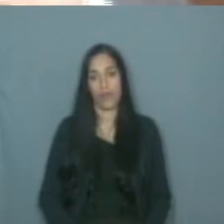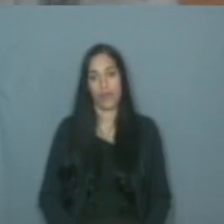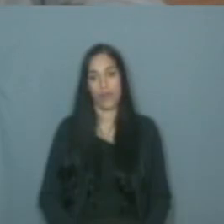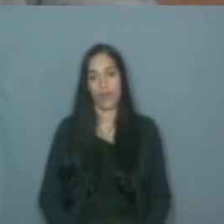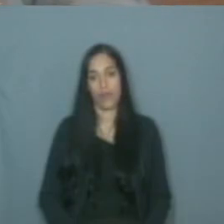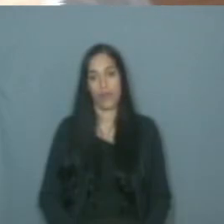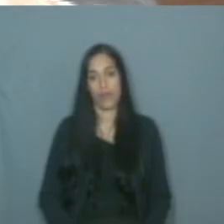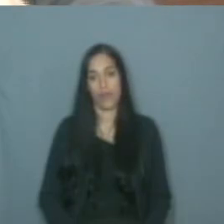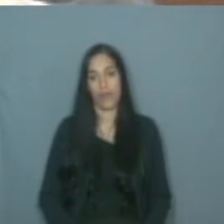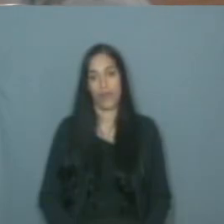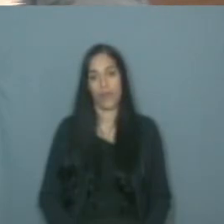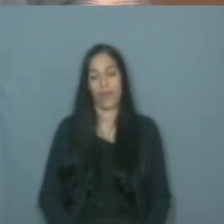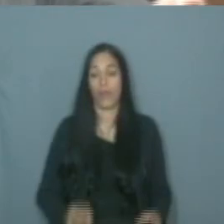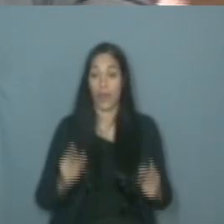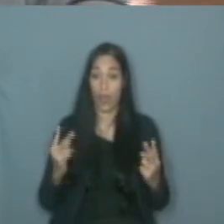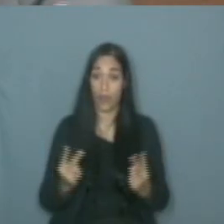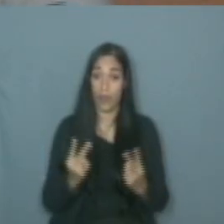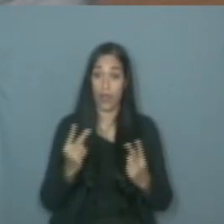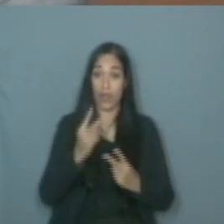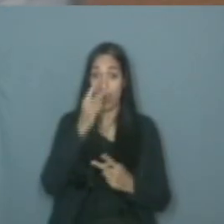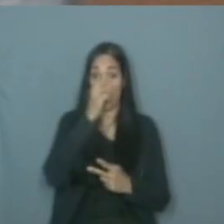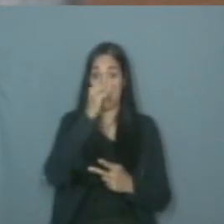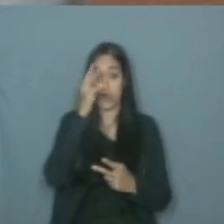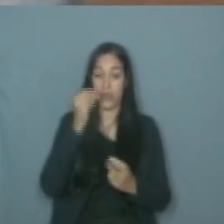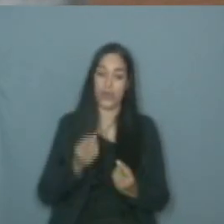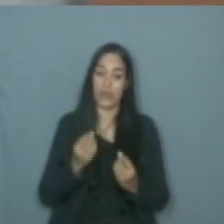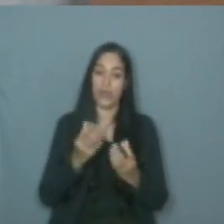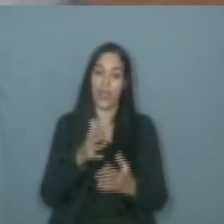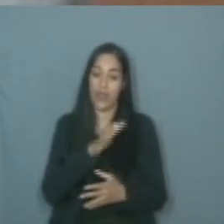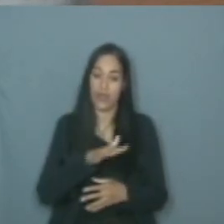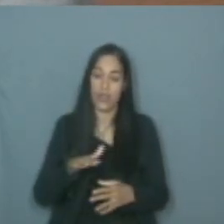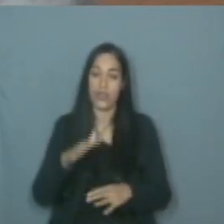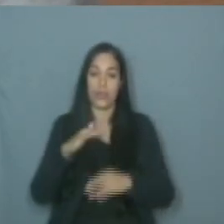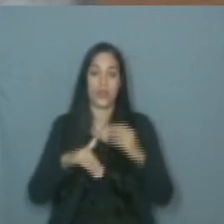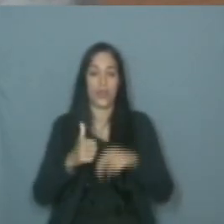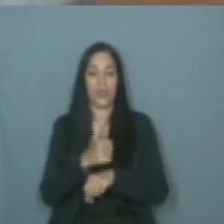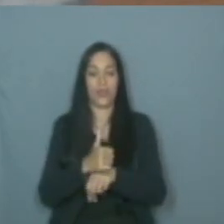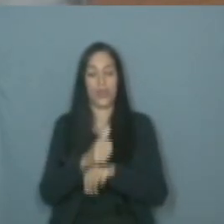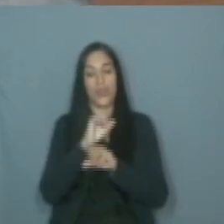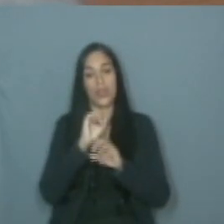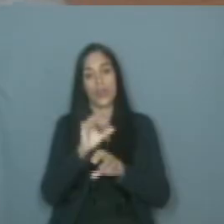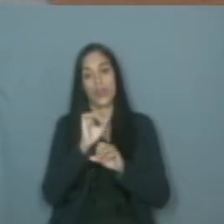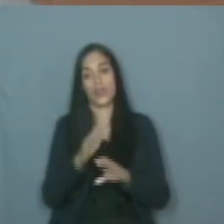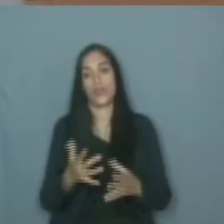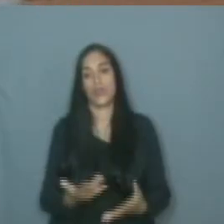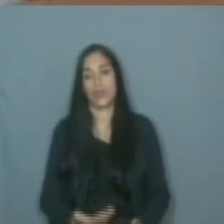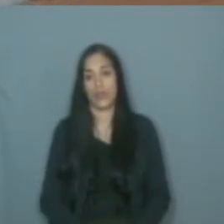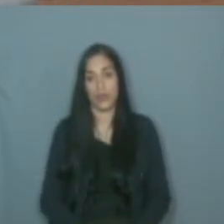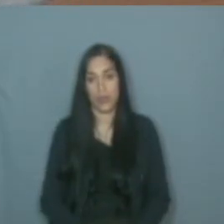É literalmente o valor que a prefeitura dá às crianças e aos profissionais da educação.